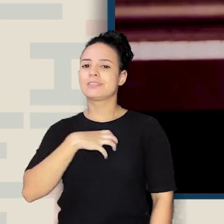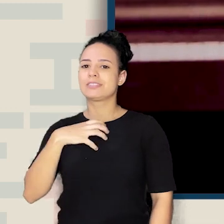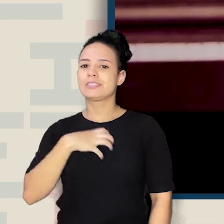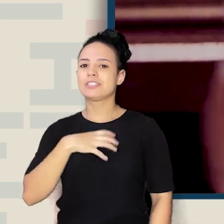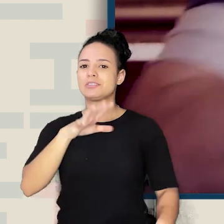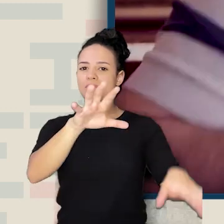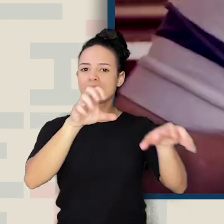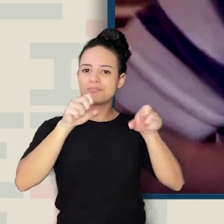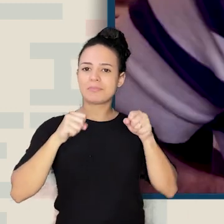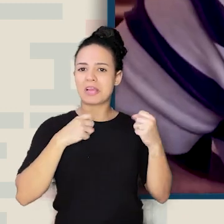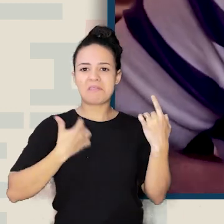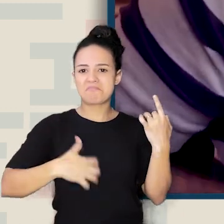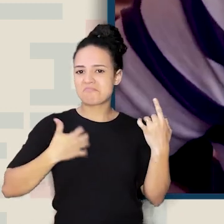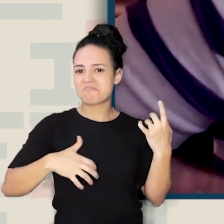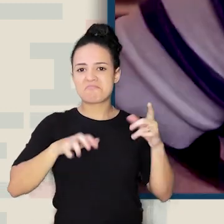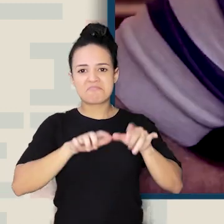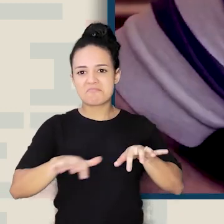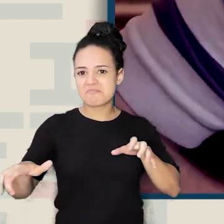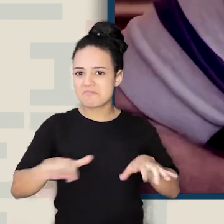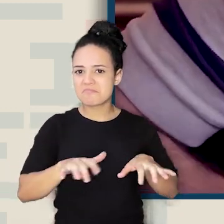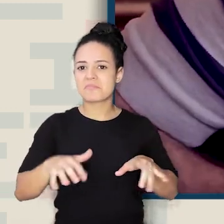vezes, pegar o instrumento,